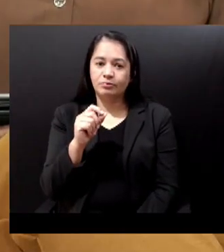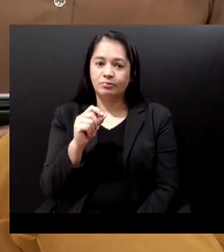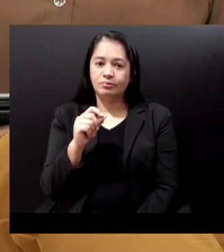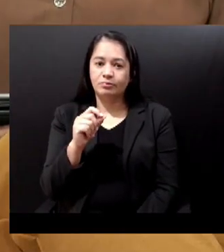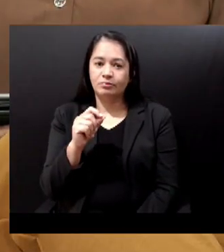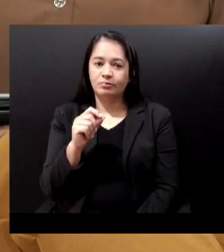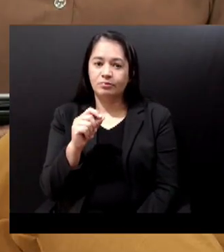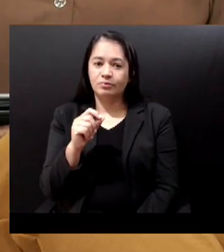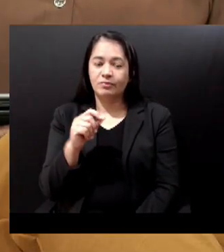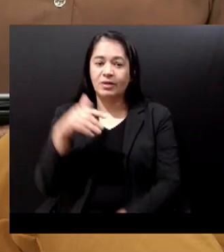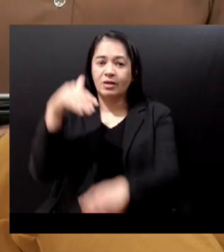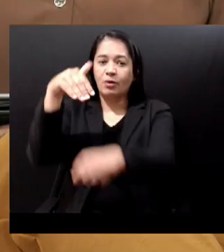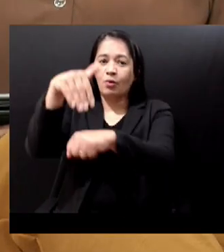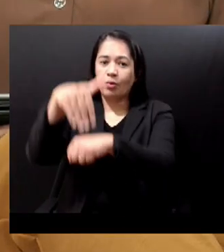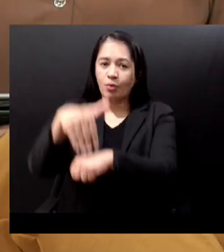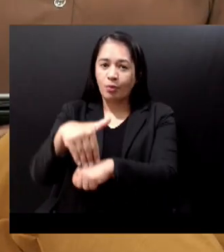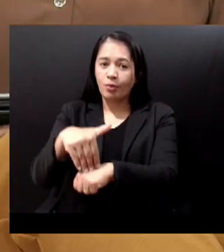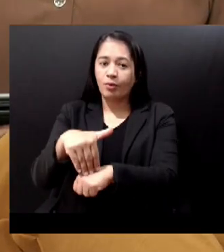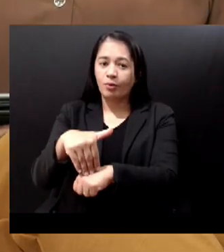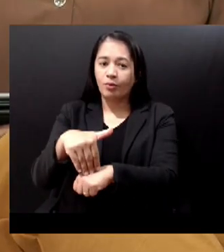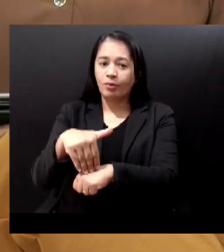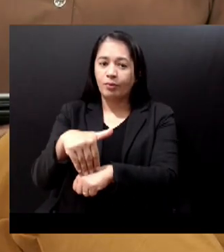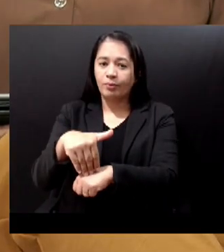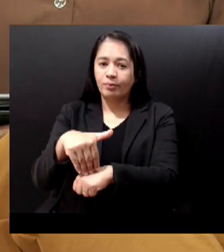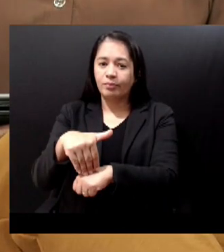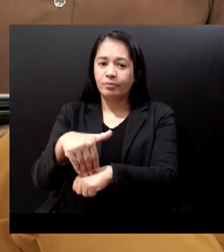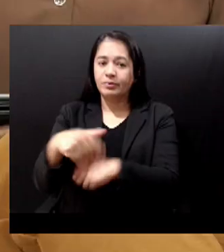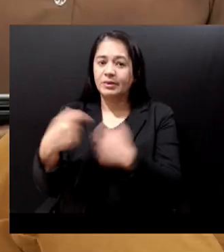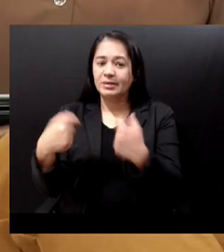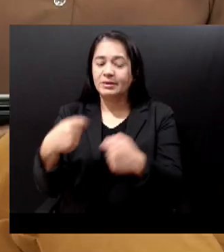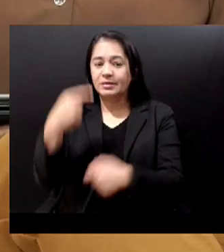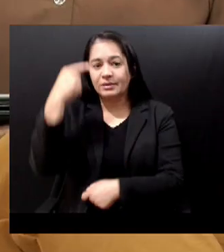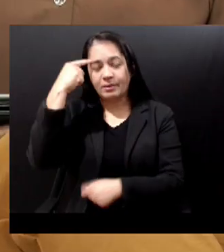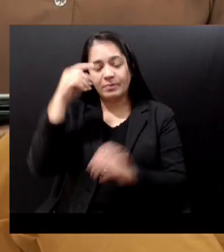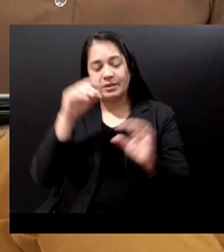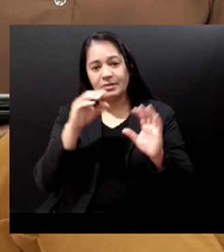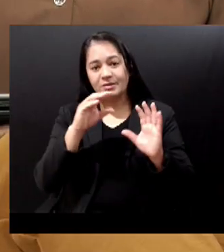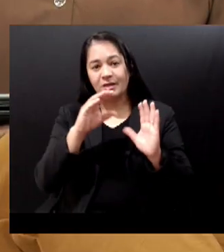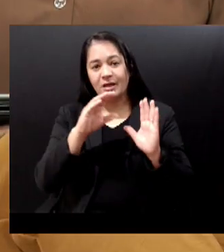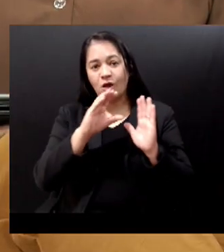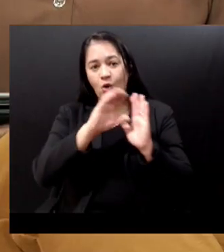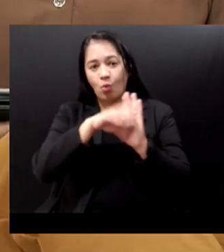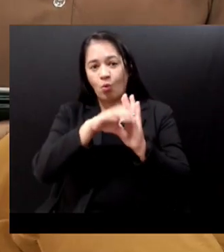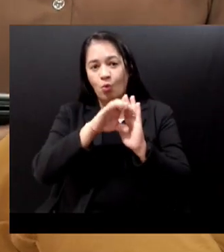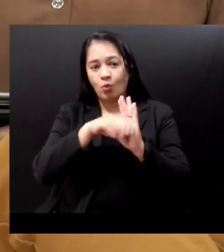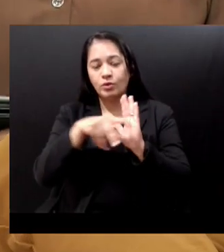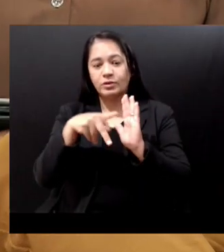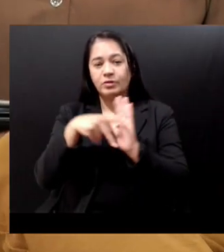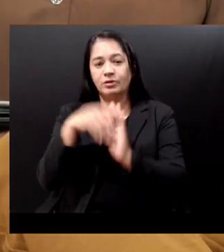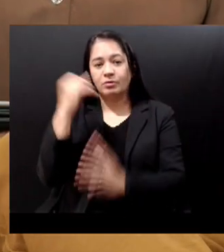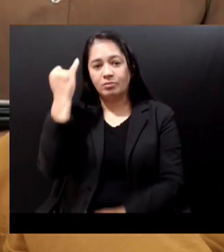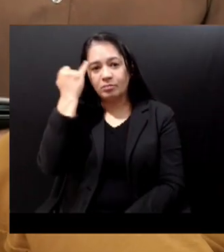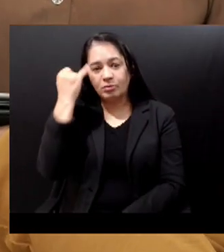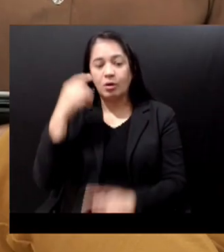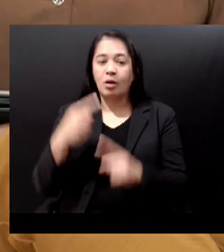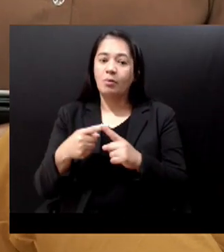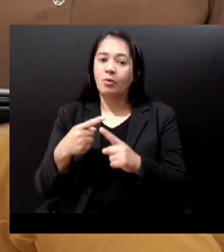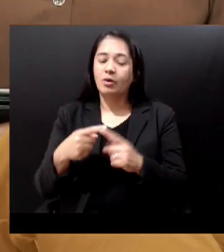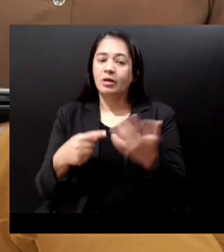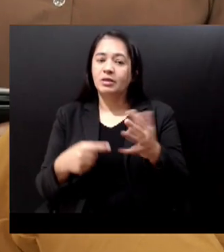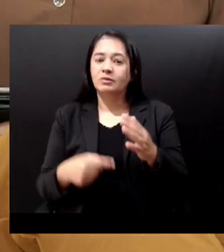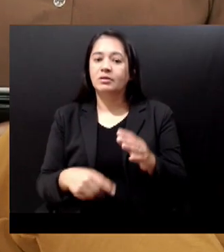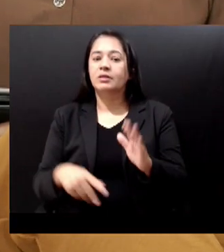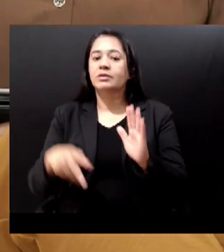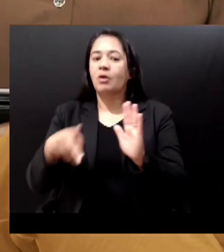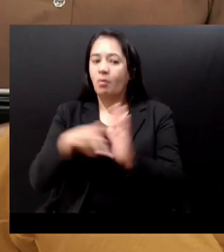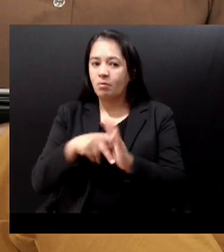culpabilização, então é preciso repensar esse conceito de preguiça, porque às vezes é cansaço mesmo, às vezes não é Uhum. preguiça, às vezes é seu corpo dizendo